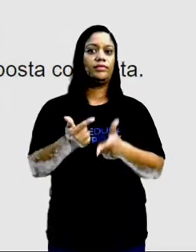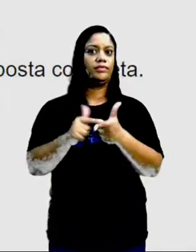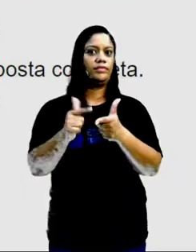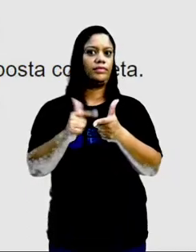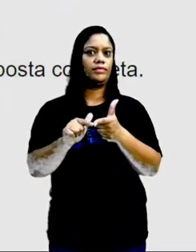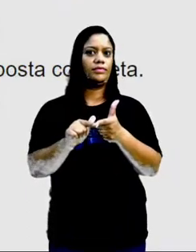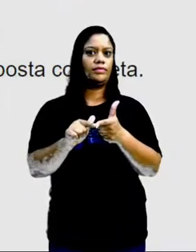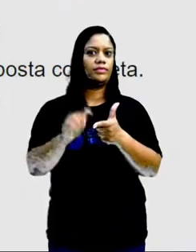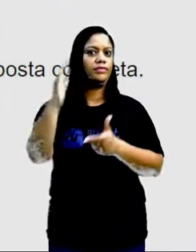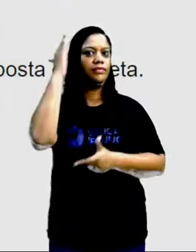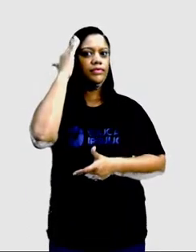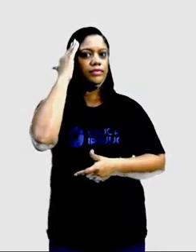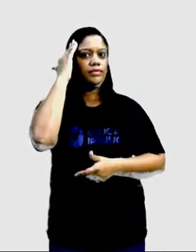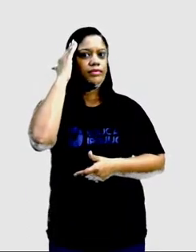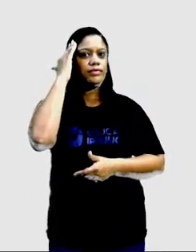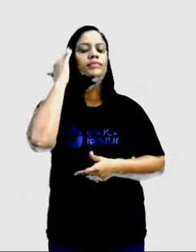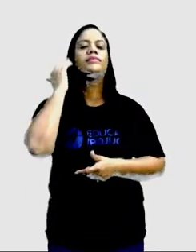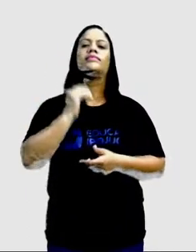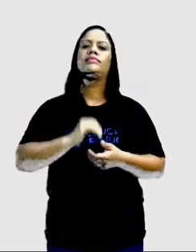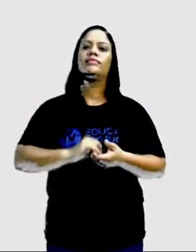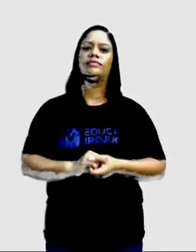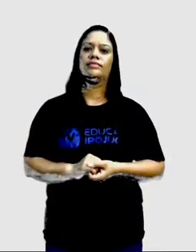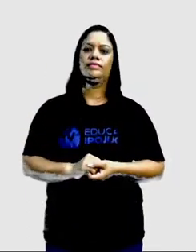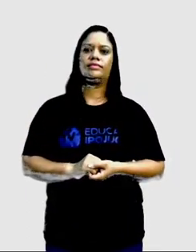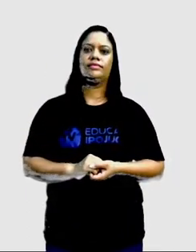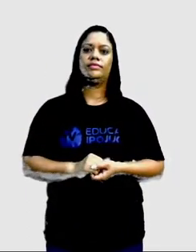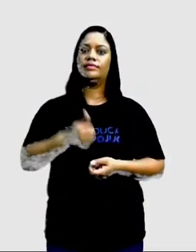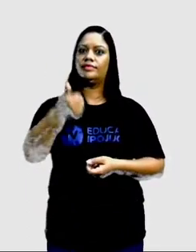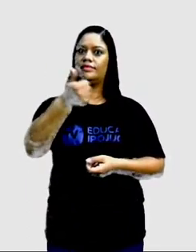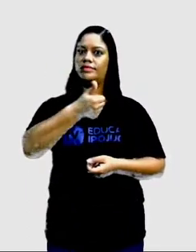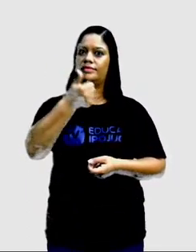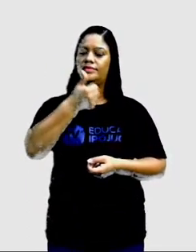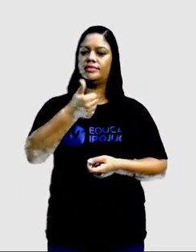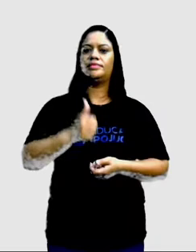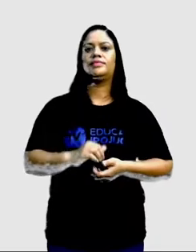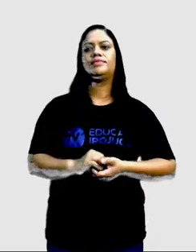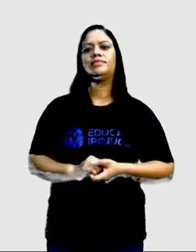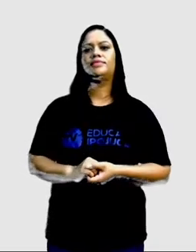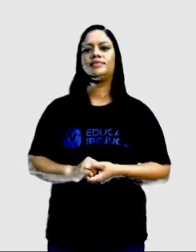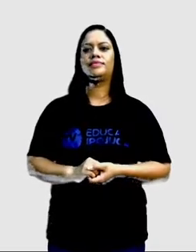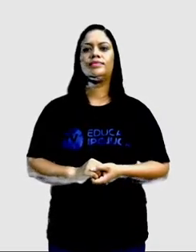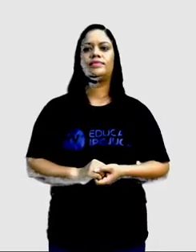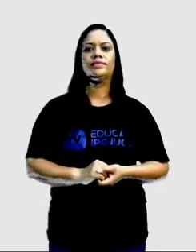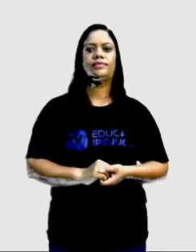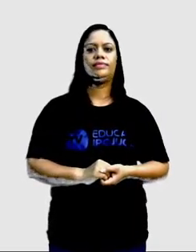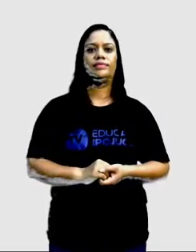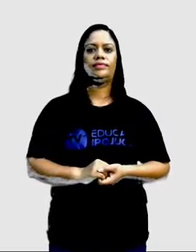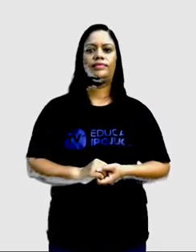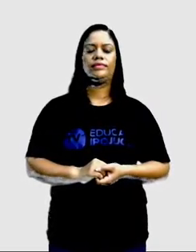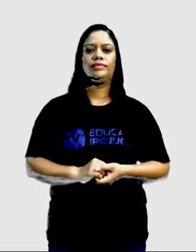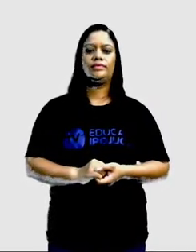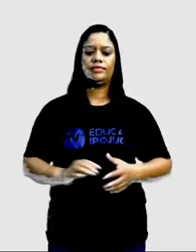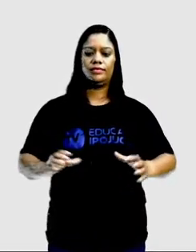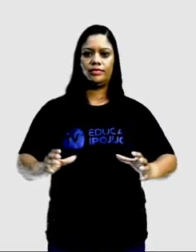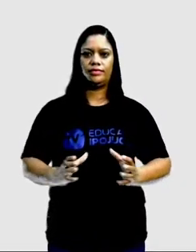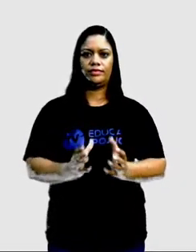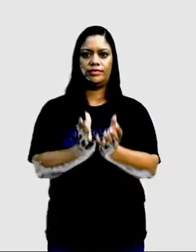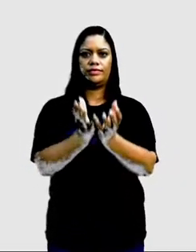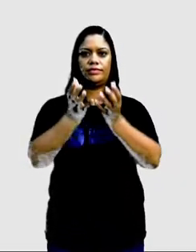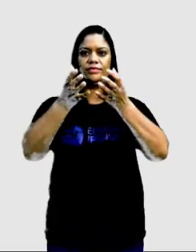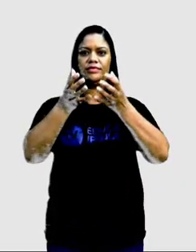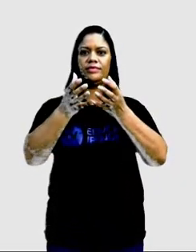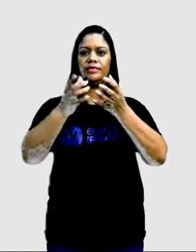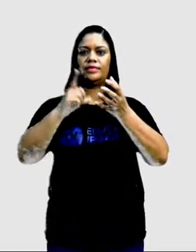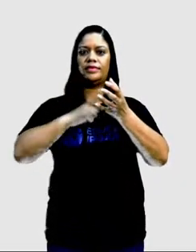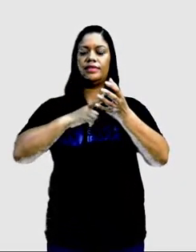problema. Compreendido? Então vamos lá para a nossa primeira situação. Um buquê tem 7